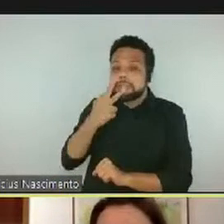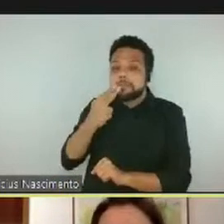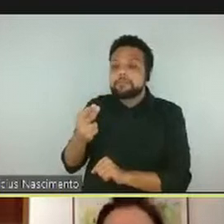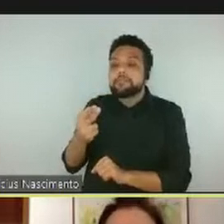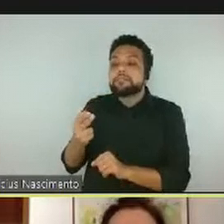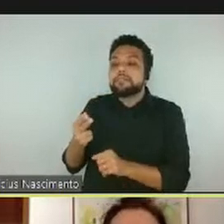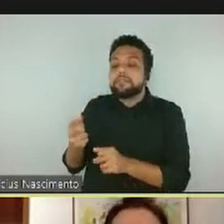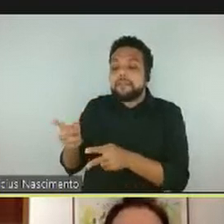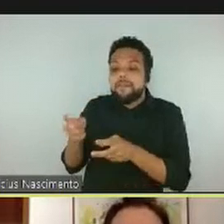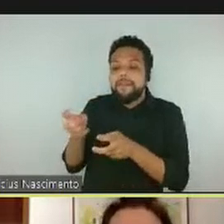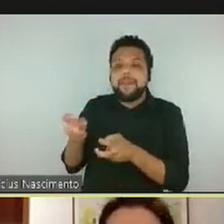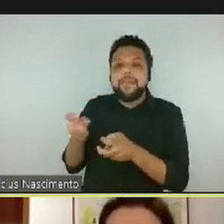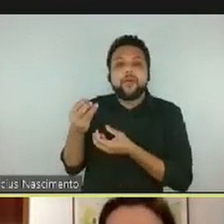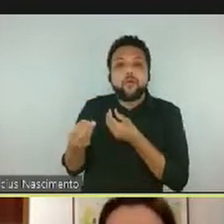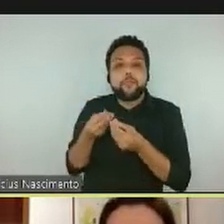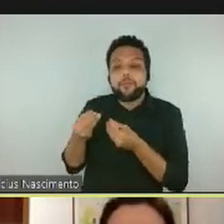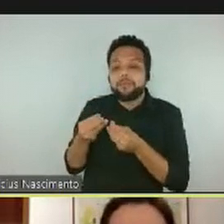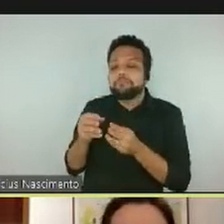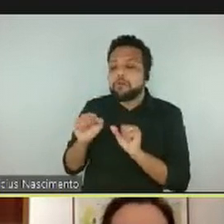Então,